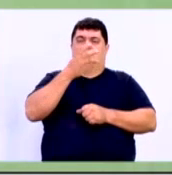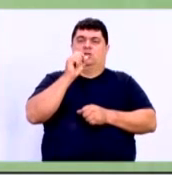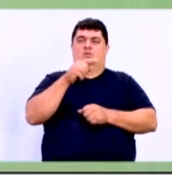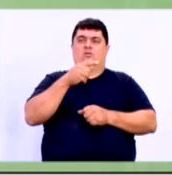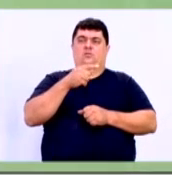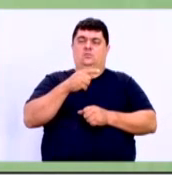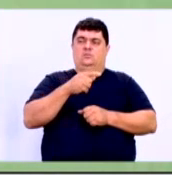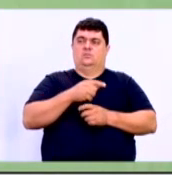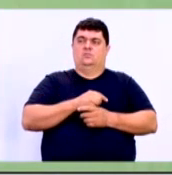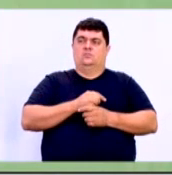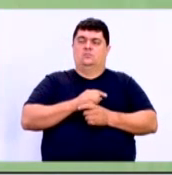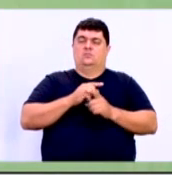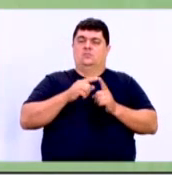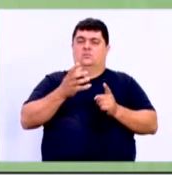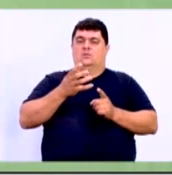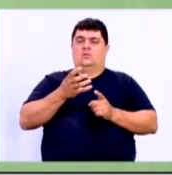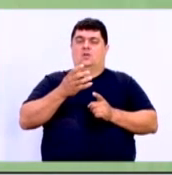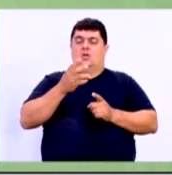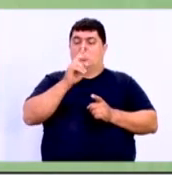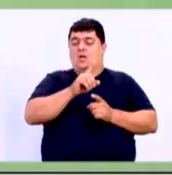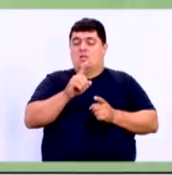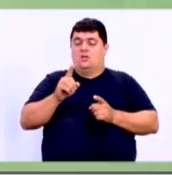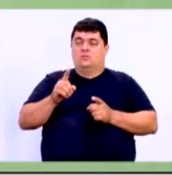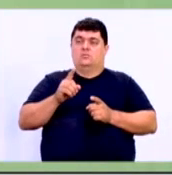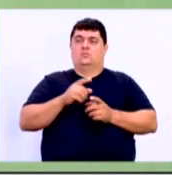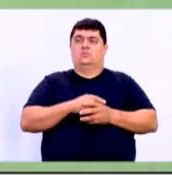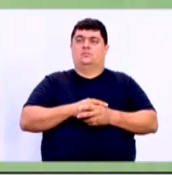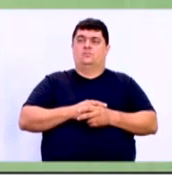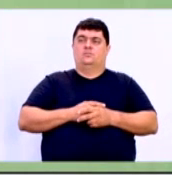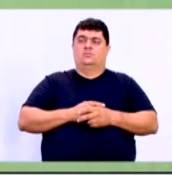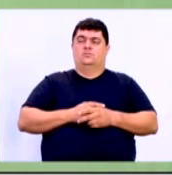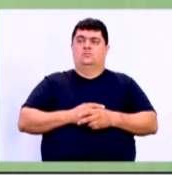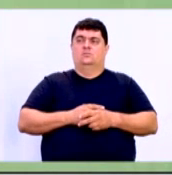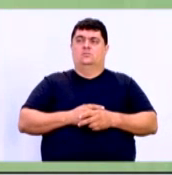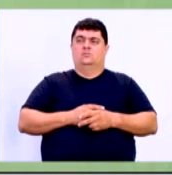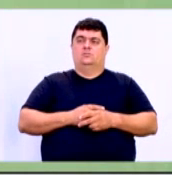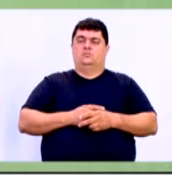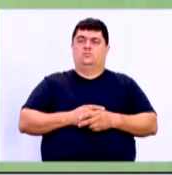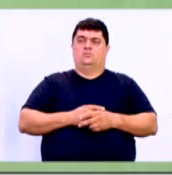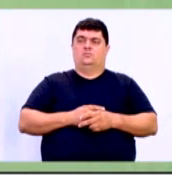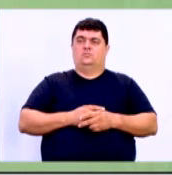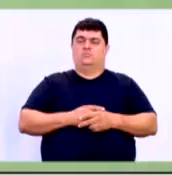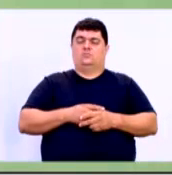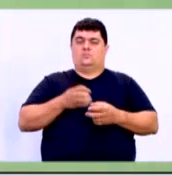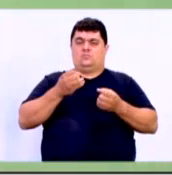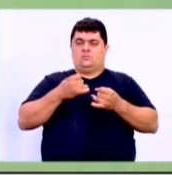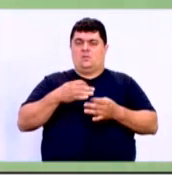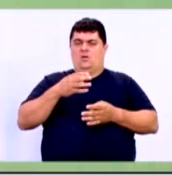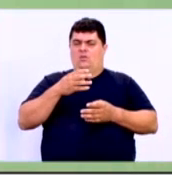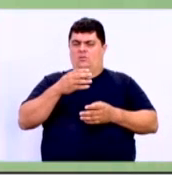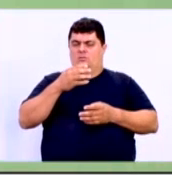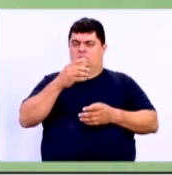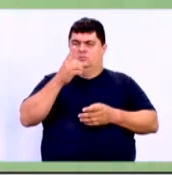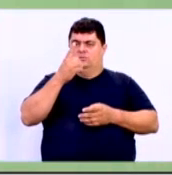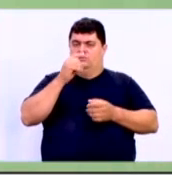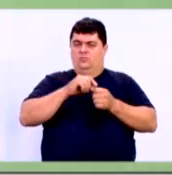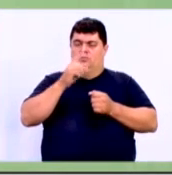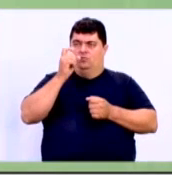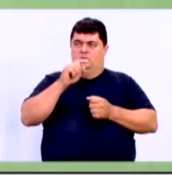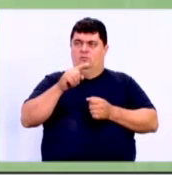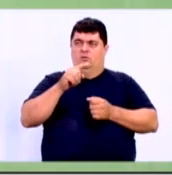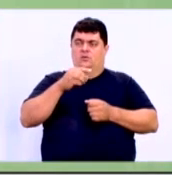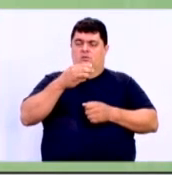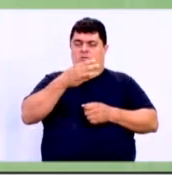mil. Mas eu quero achar do valor unitário, 32 mil. O senhor disse que foi produzido 1.000? Então, é só eu